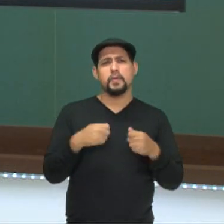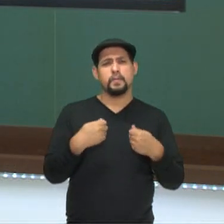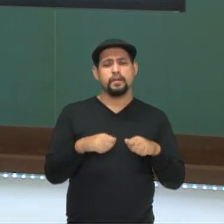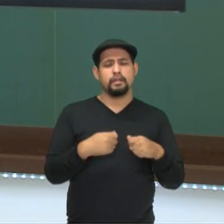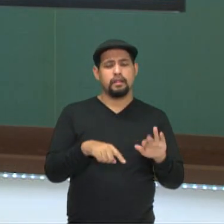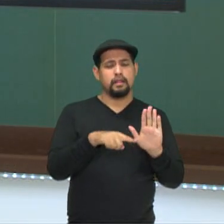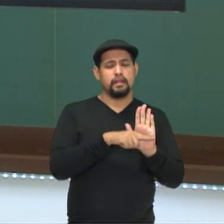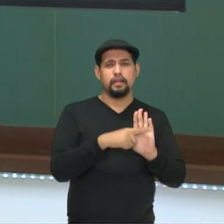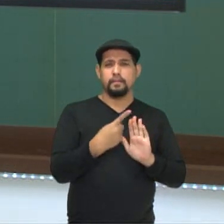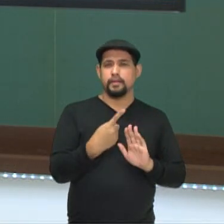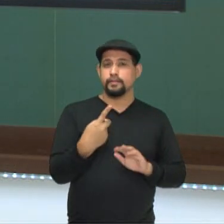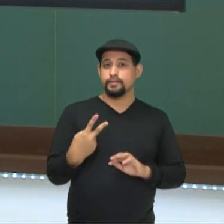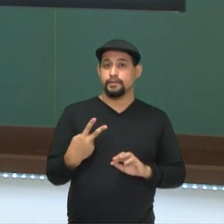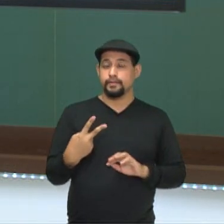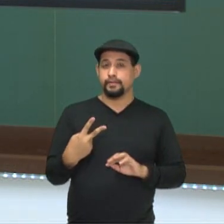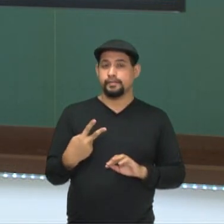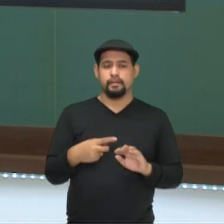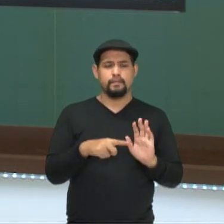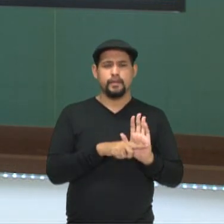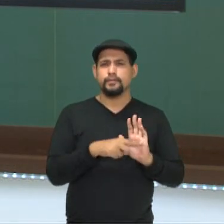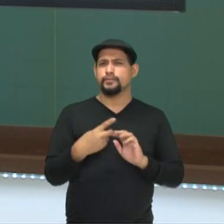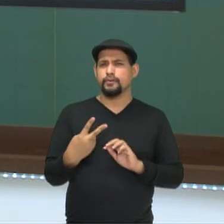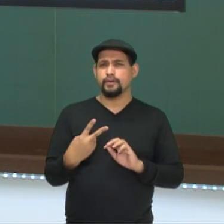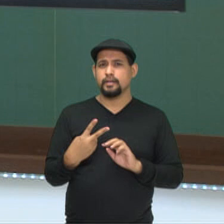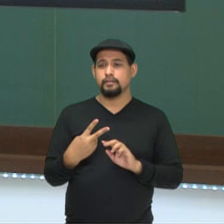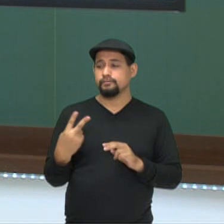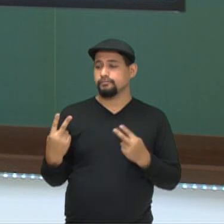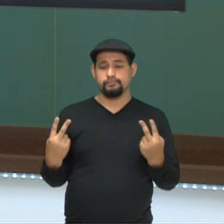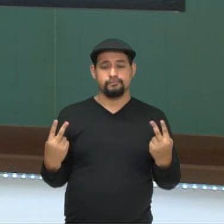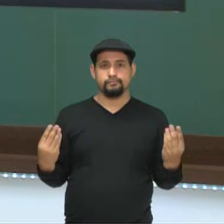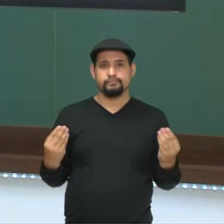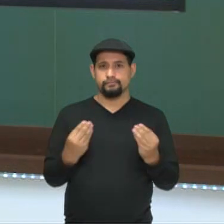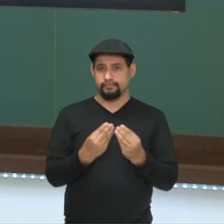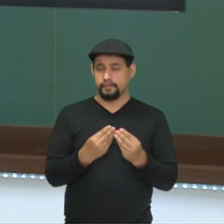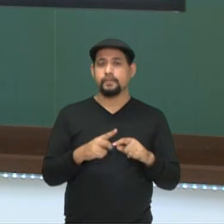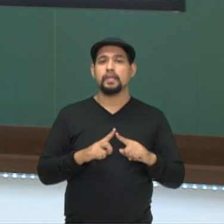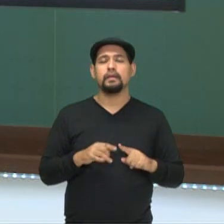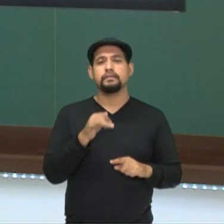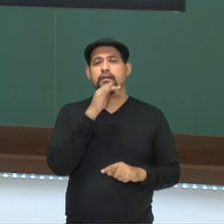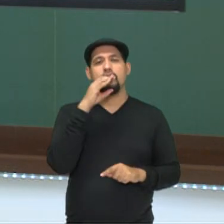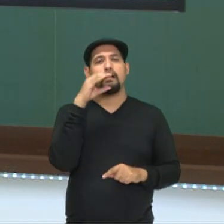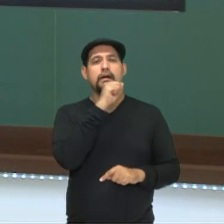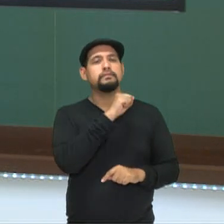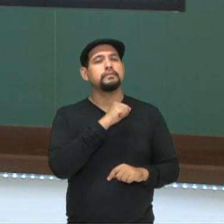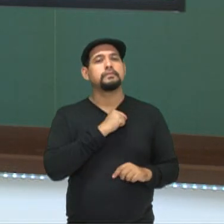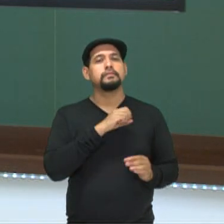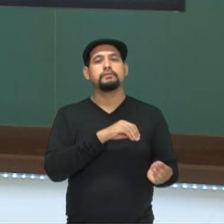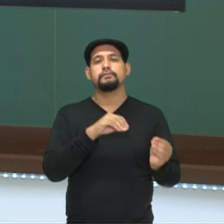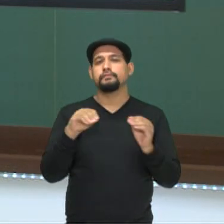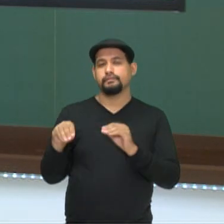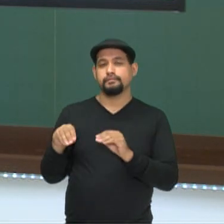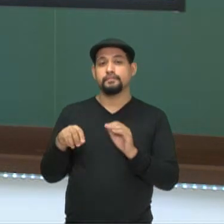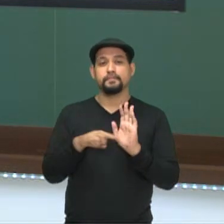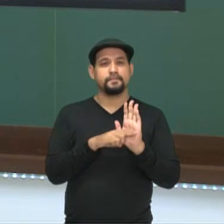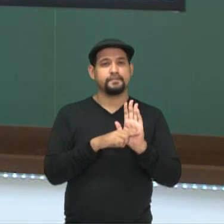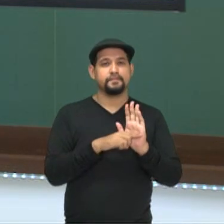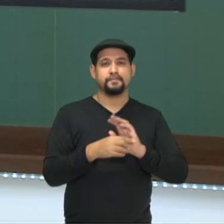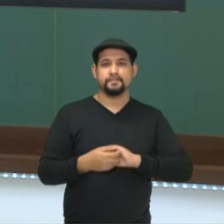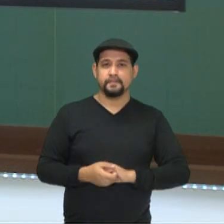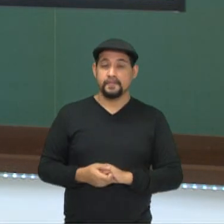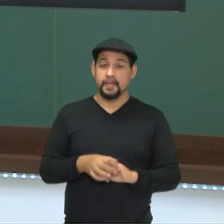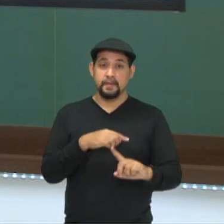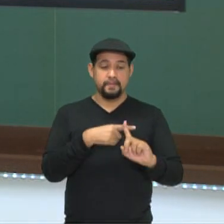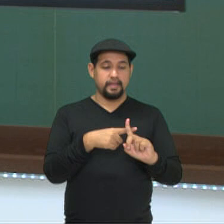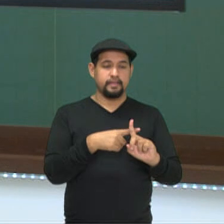tenho que subtrair - 2 subtrair dois os dois metros então de forma rápida passa ele mesmo então legal